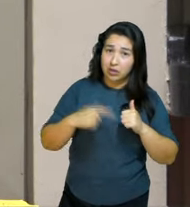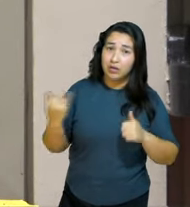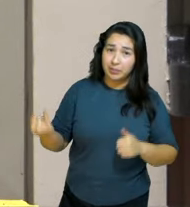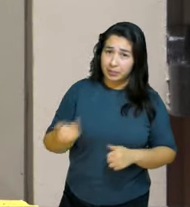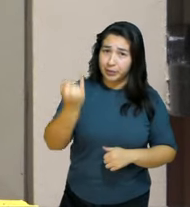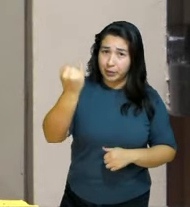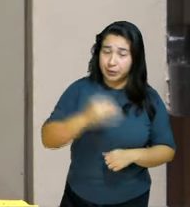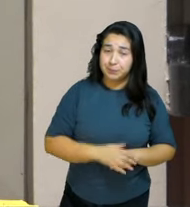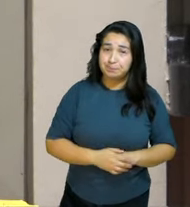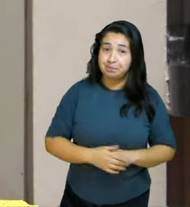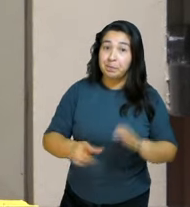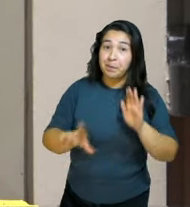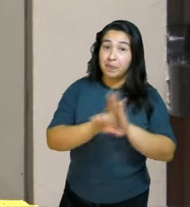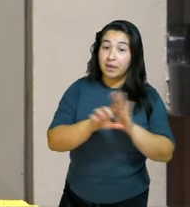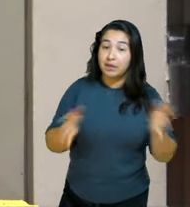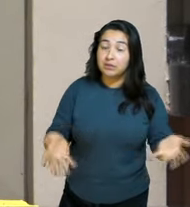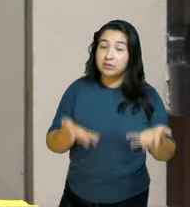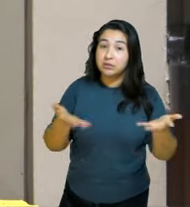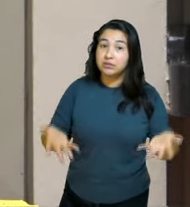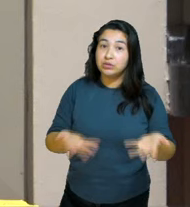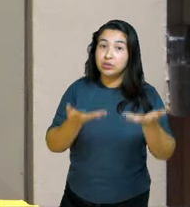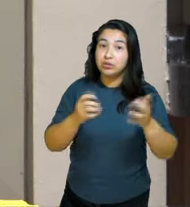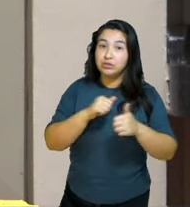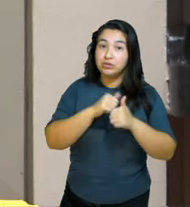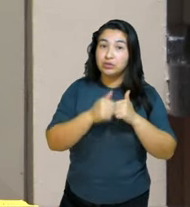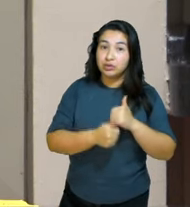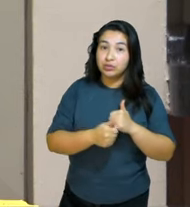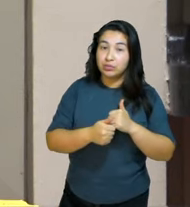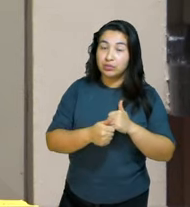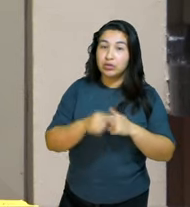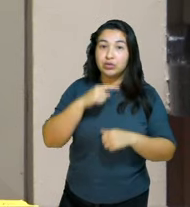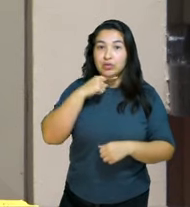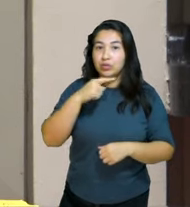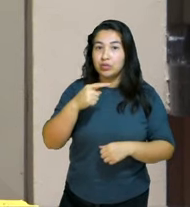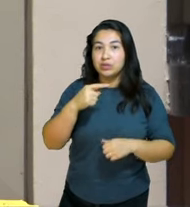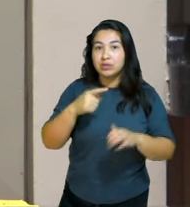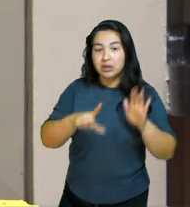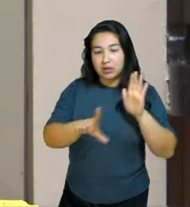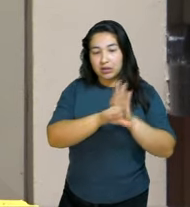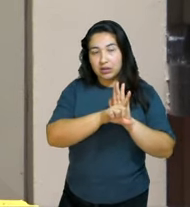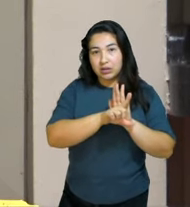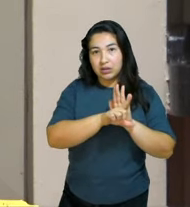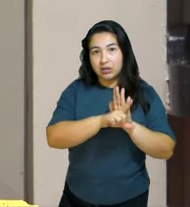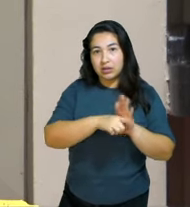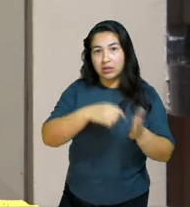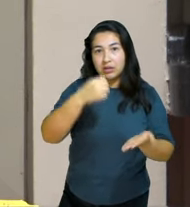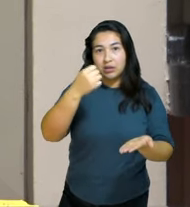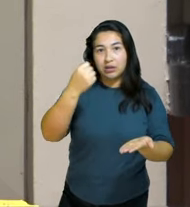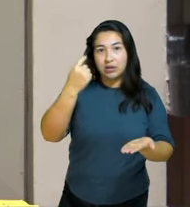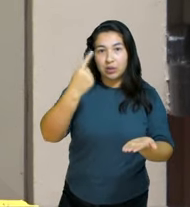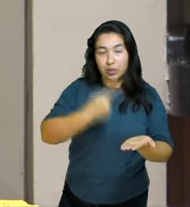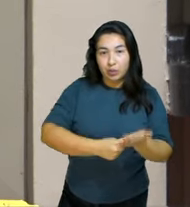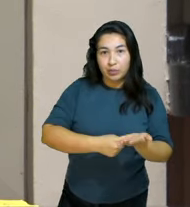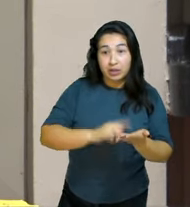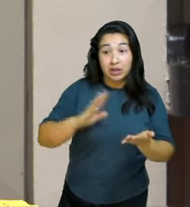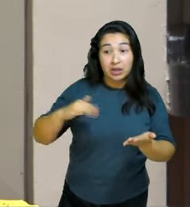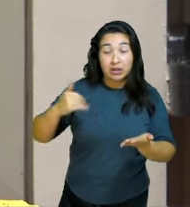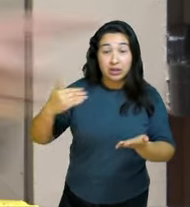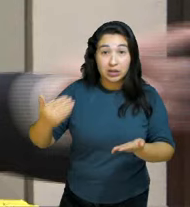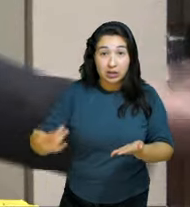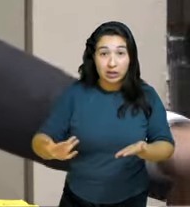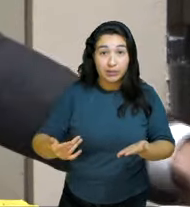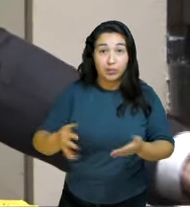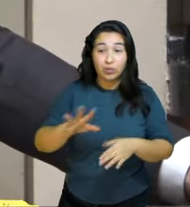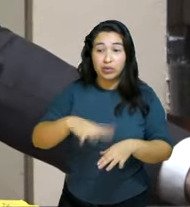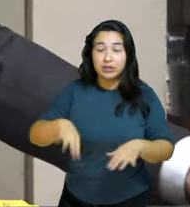Esporte, 2022, não foi regulamentada por ser um ano eleitoral, 2023 sentaram literalmente em cima da Lei de Incentivo ao Esporte, e você